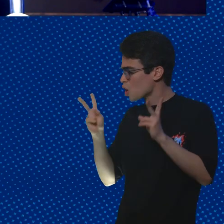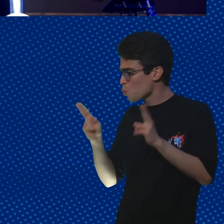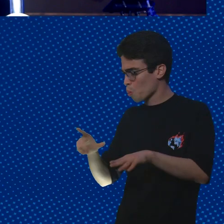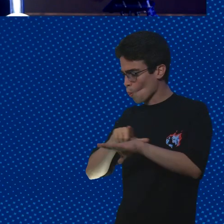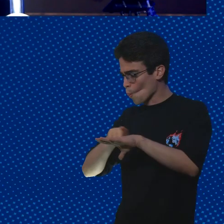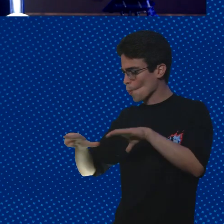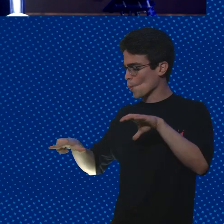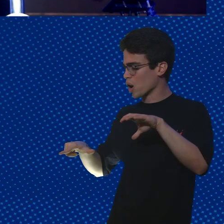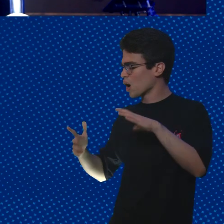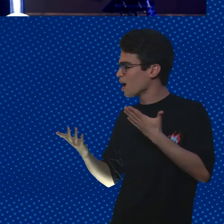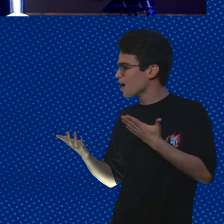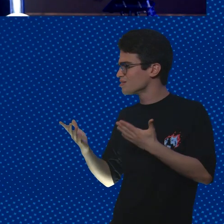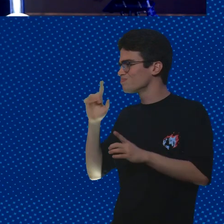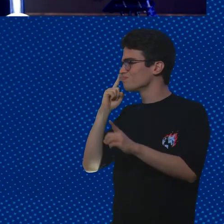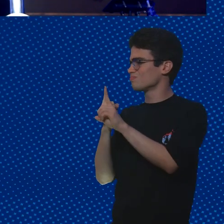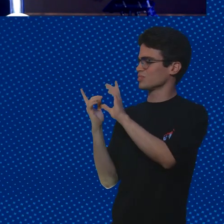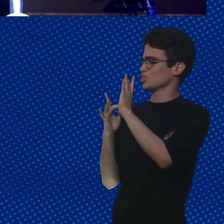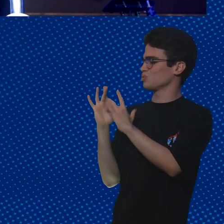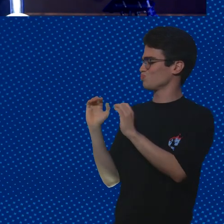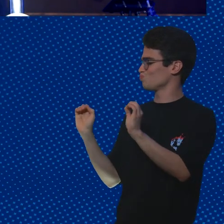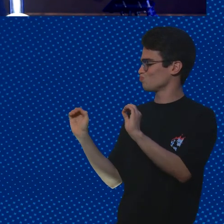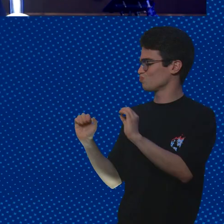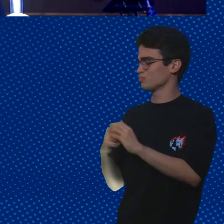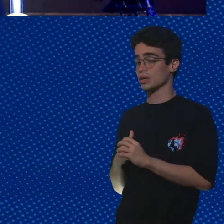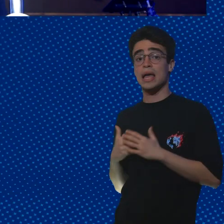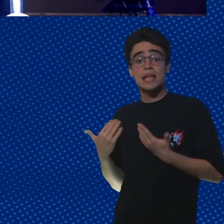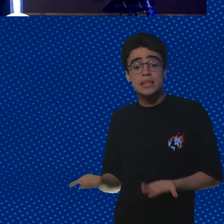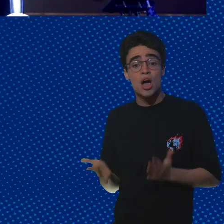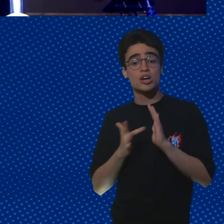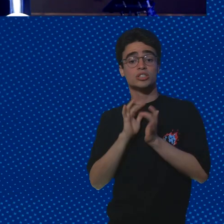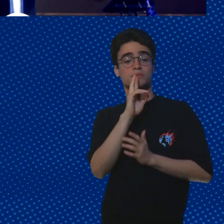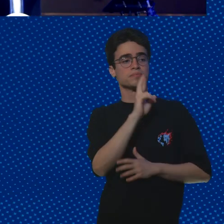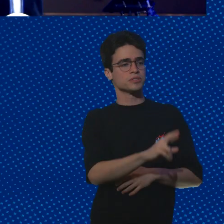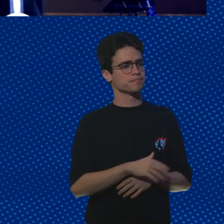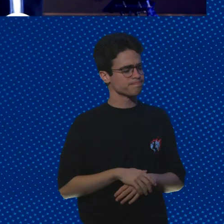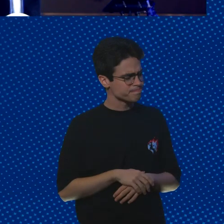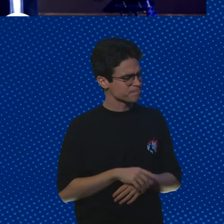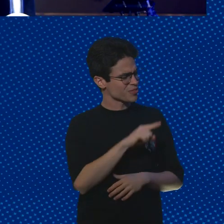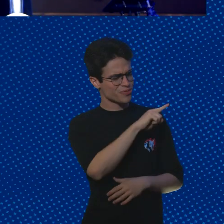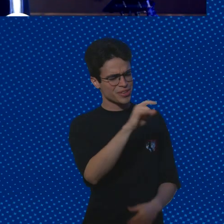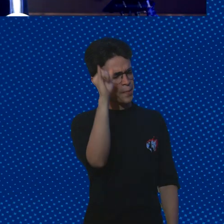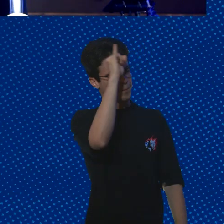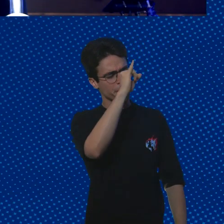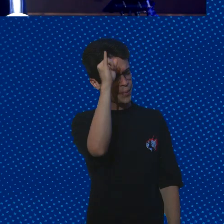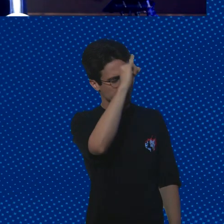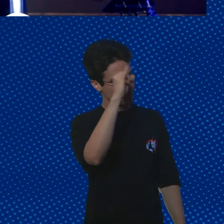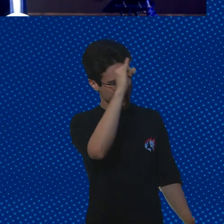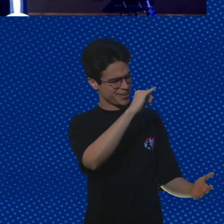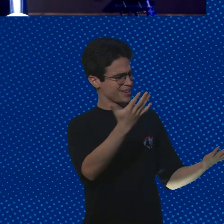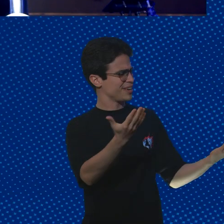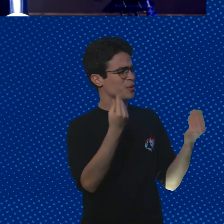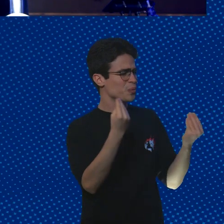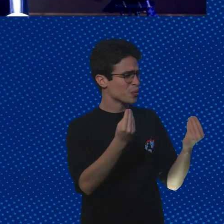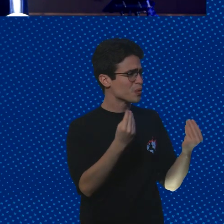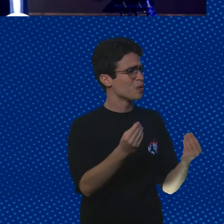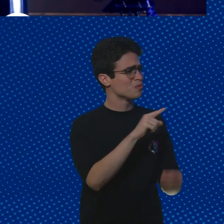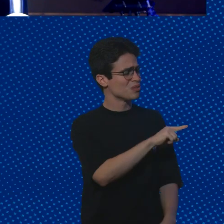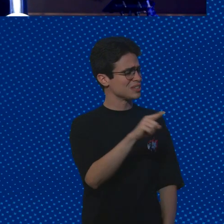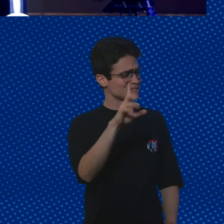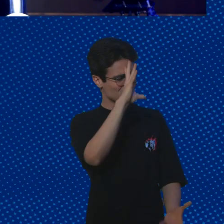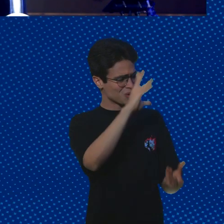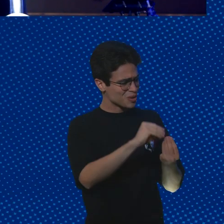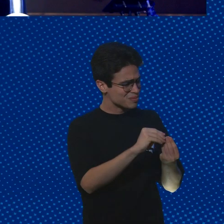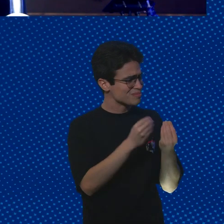disseram, mas não o viram. Então Jesus lhes disse: como vocês são tolos, como custam a